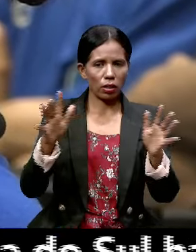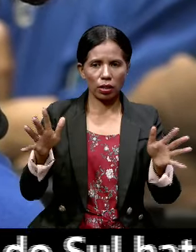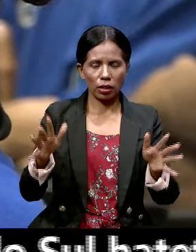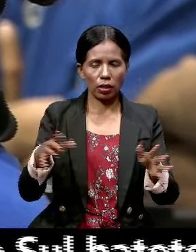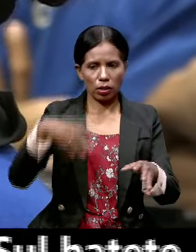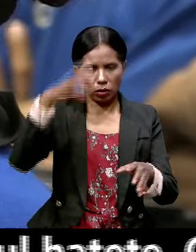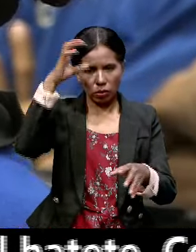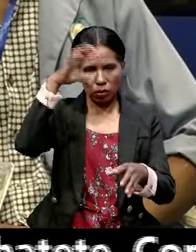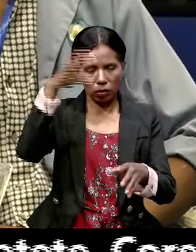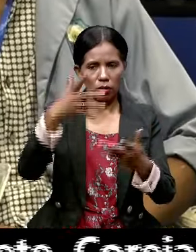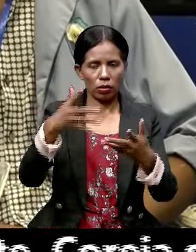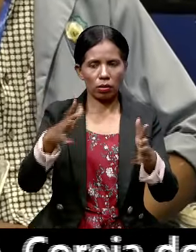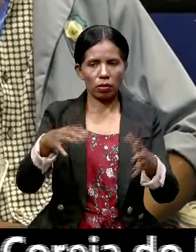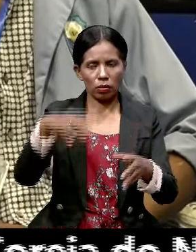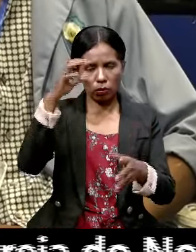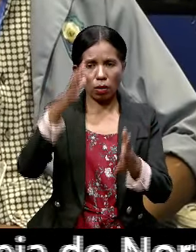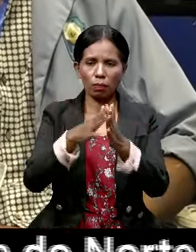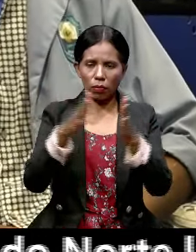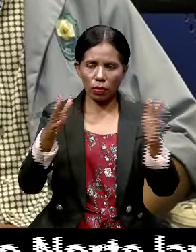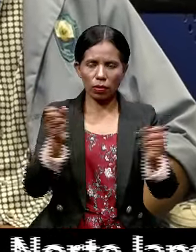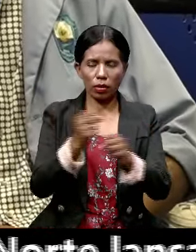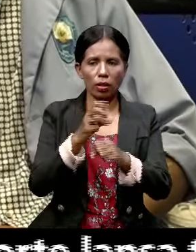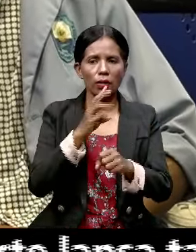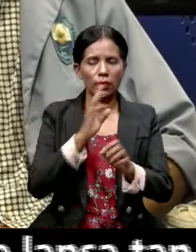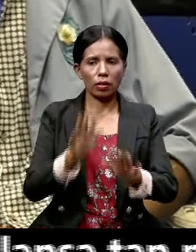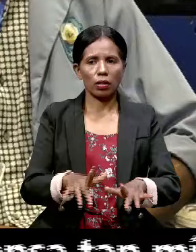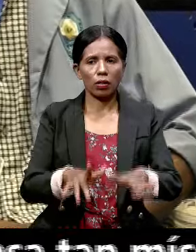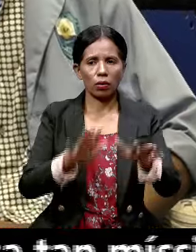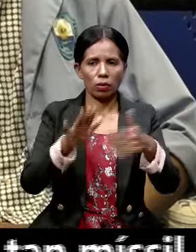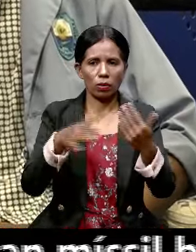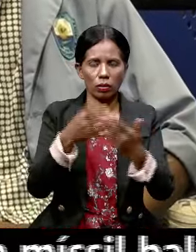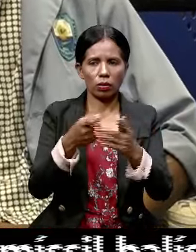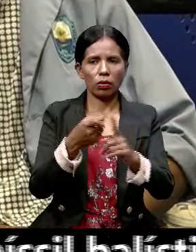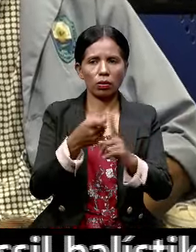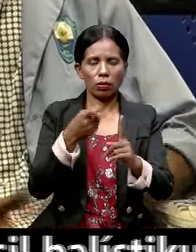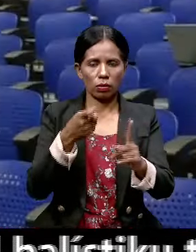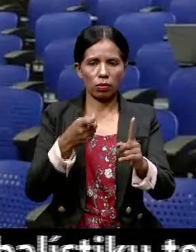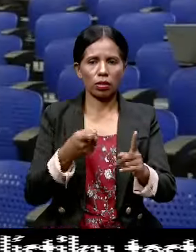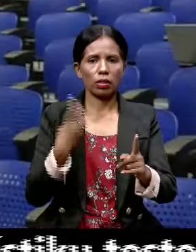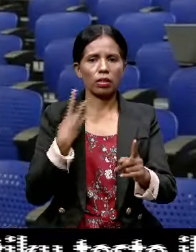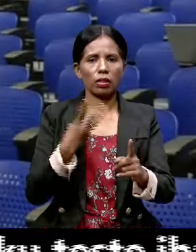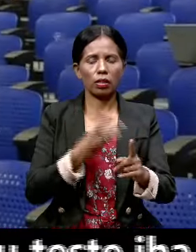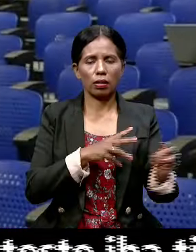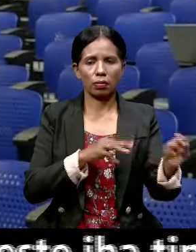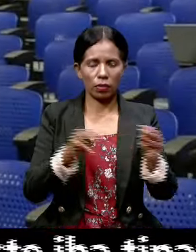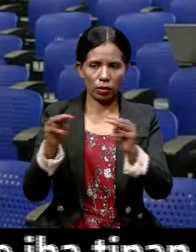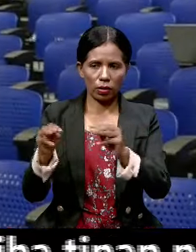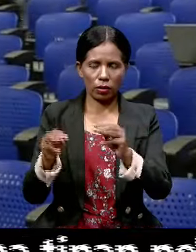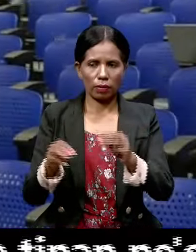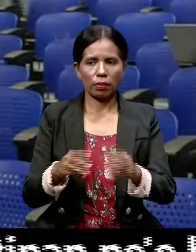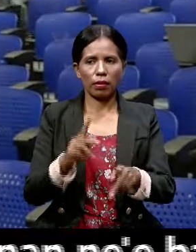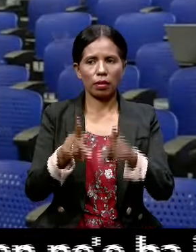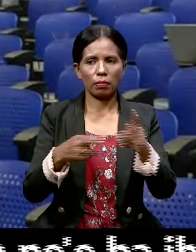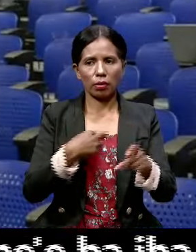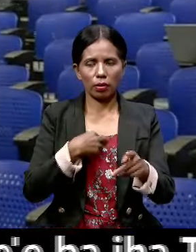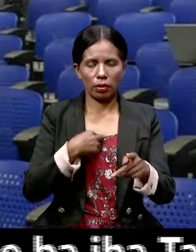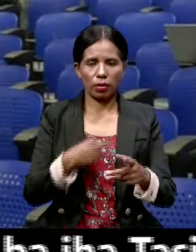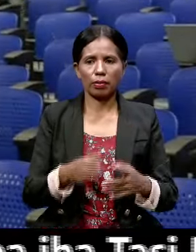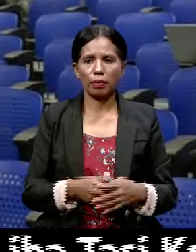mus udang bot kalau inundasang buat sirne mai tu asang be eman rasiknya